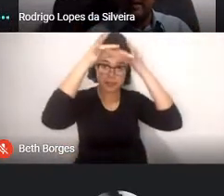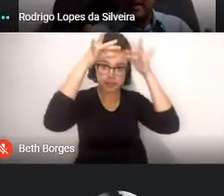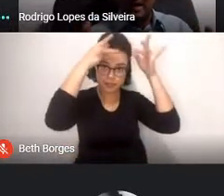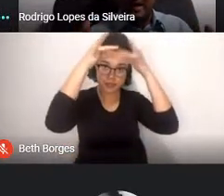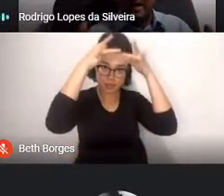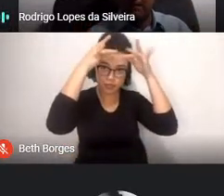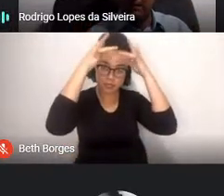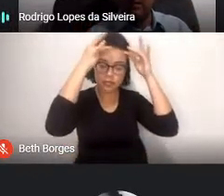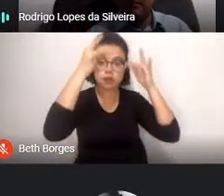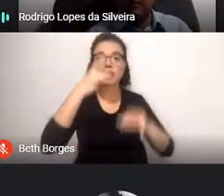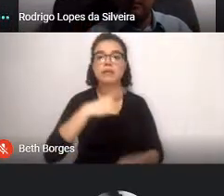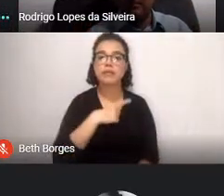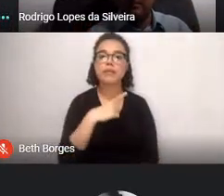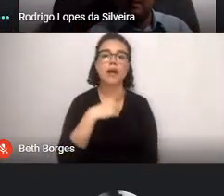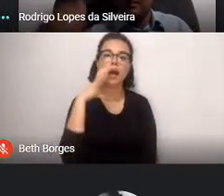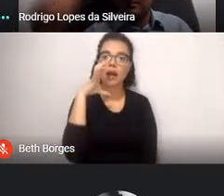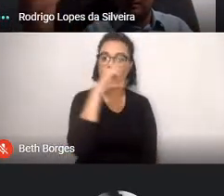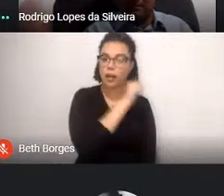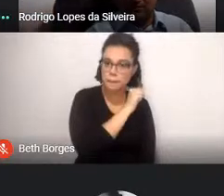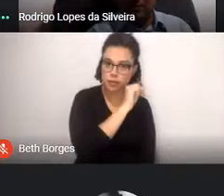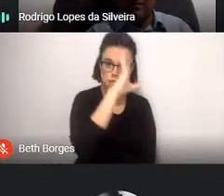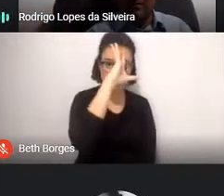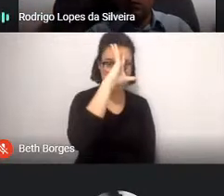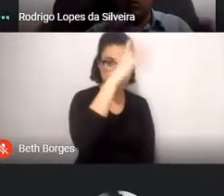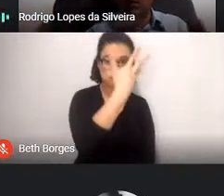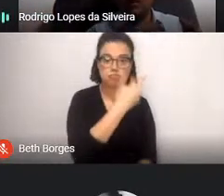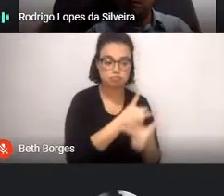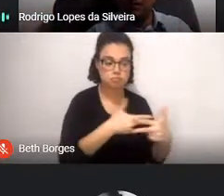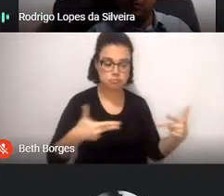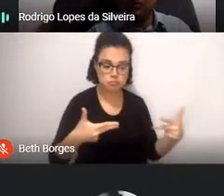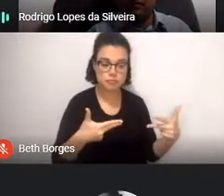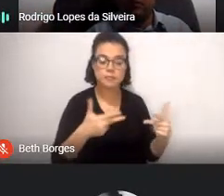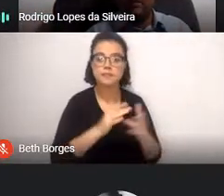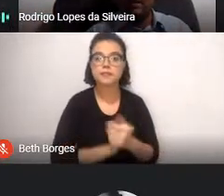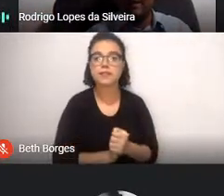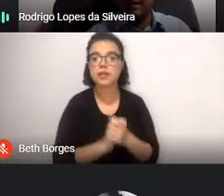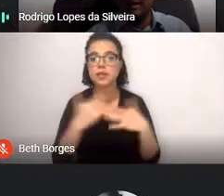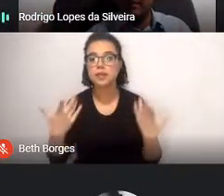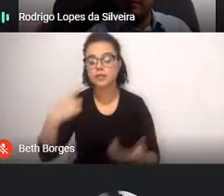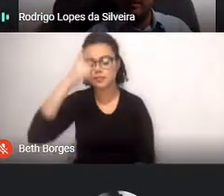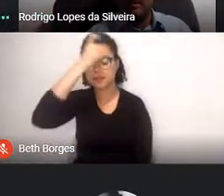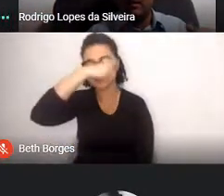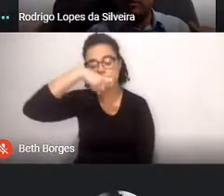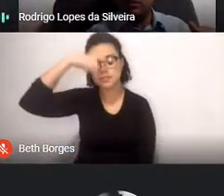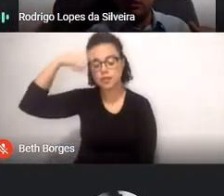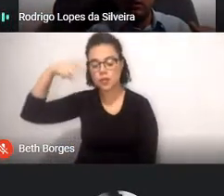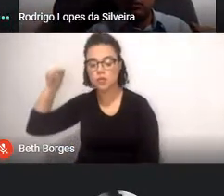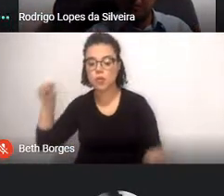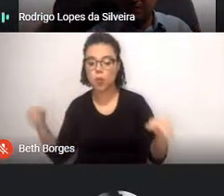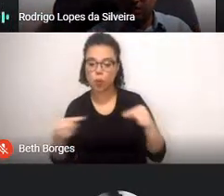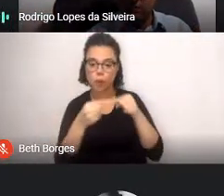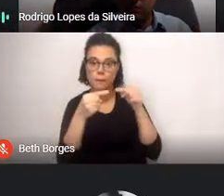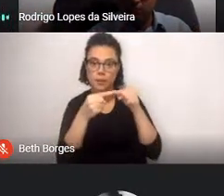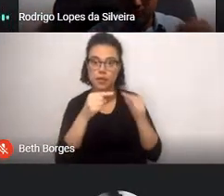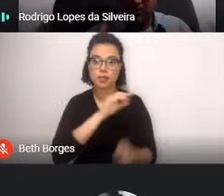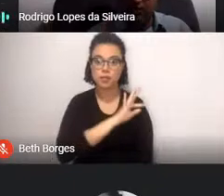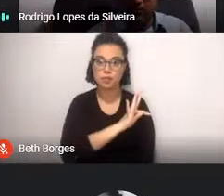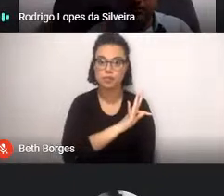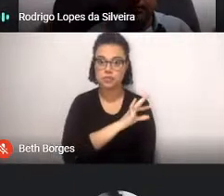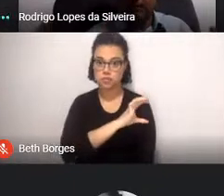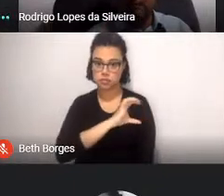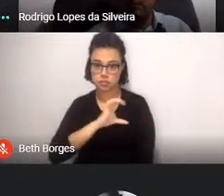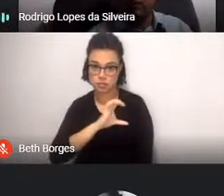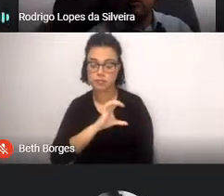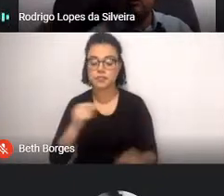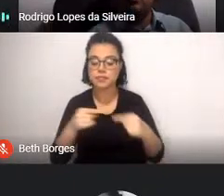resolutibilidade rápida, faz com a hipnose associada a ela, a gente, no